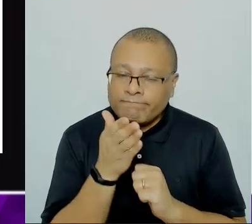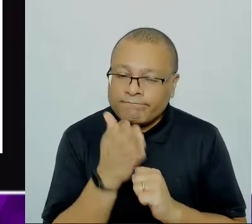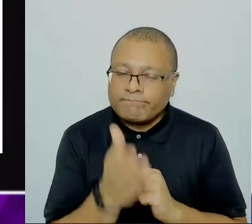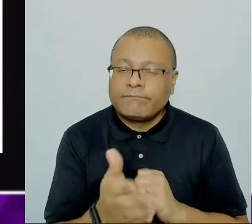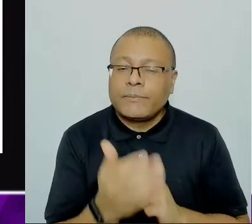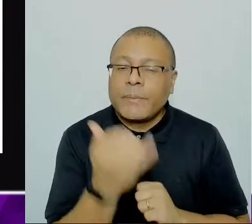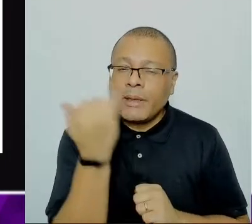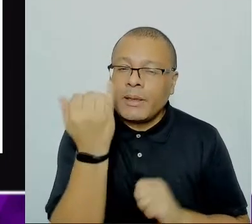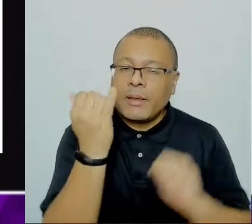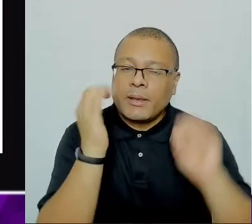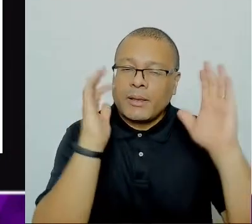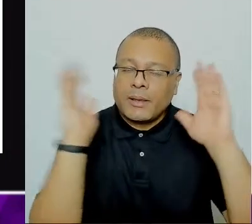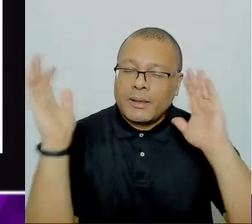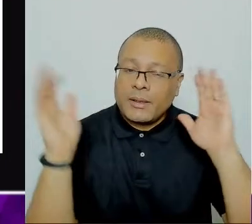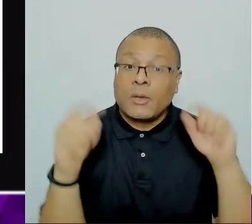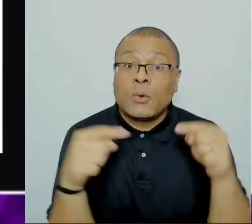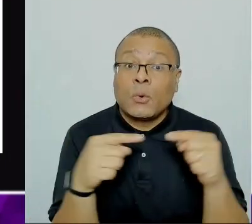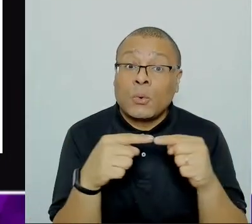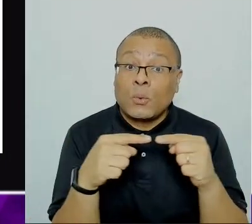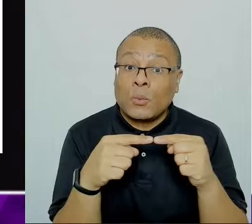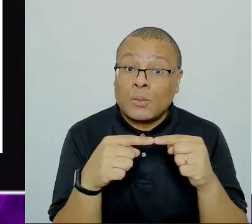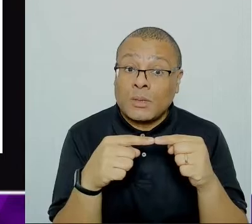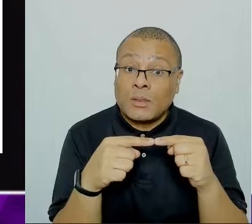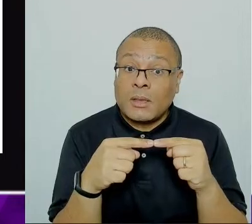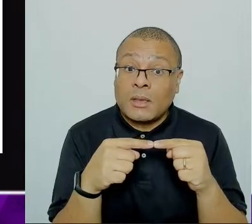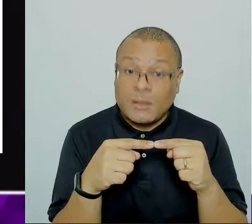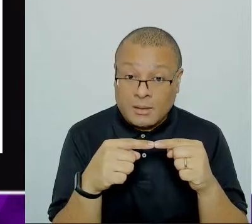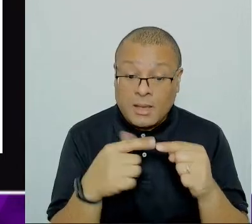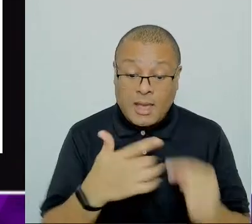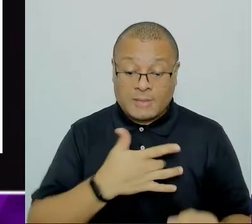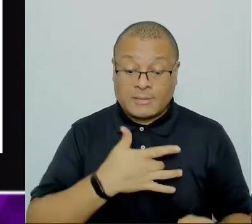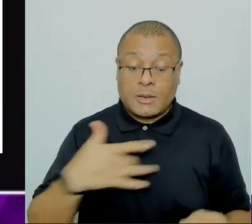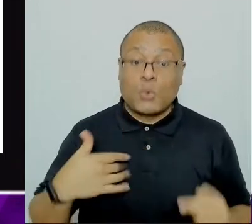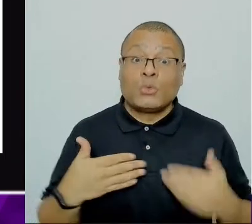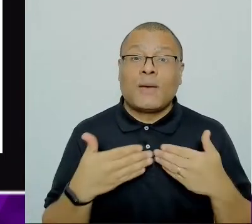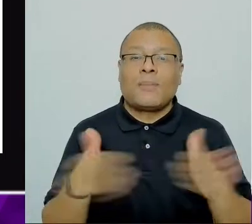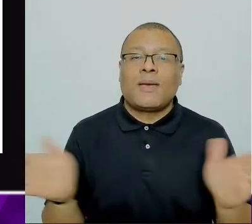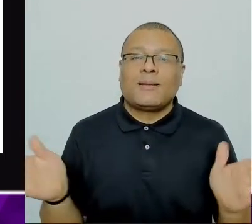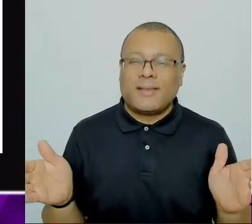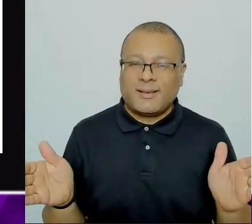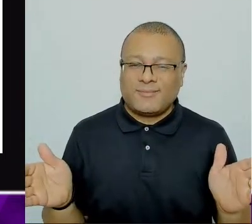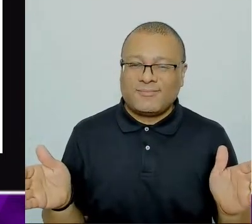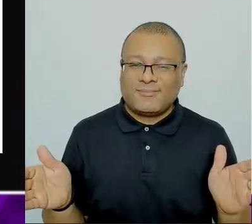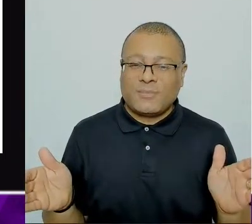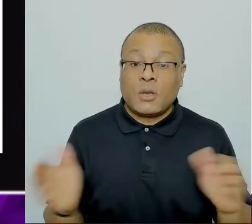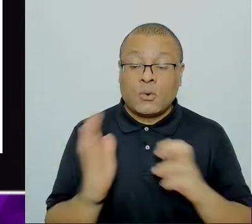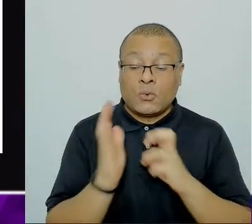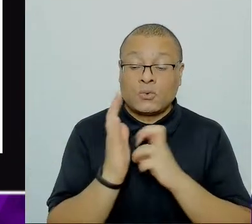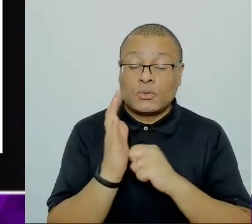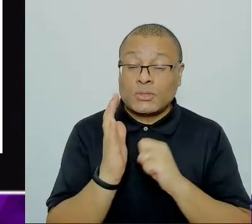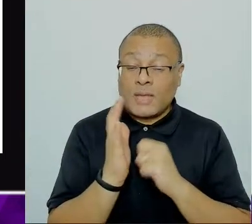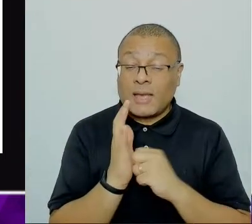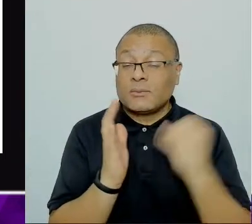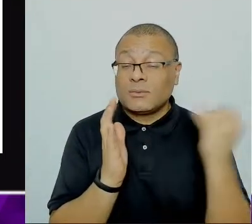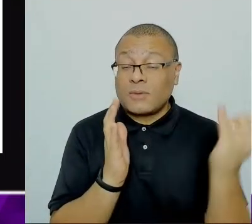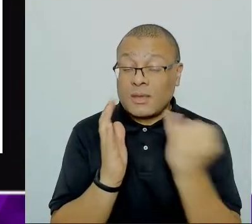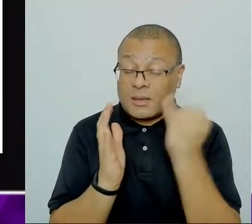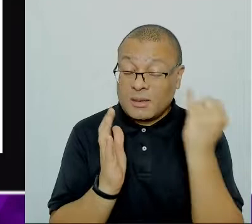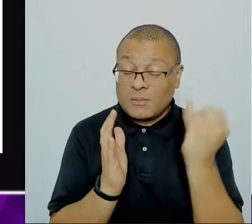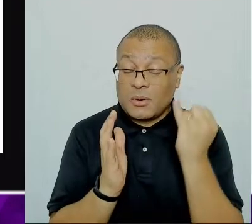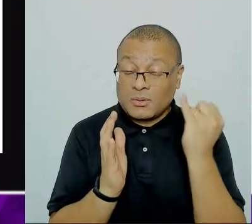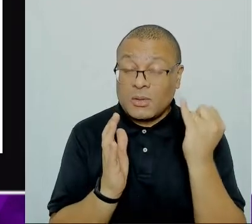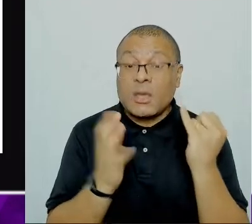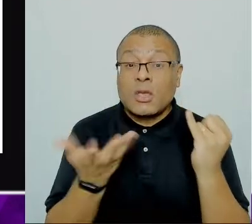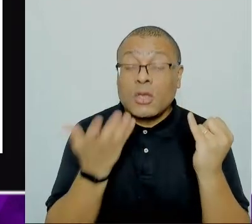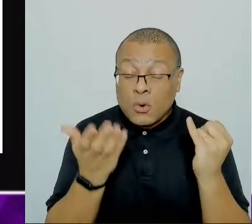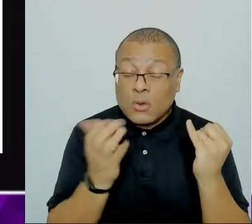pensar do Open Health. Né? Os dados são importantes aqui. E como foi falado, vou ficar repetindo aqui, porque eu gosto de pegar sempre alguns ganchos, né?